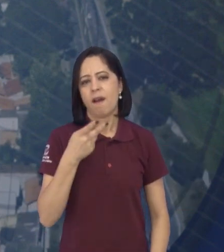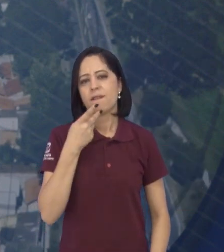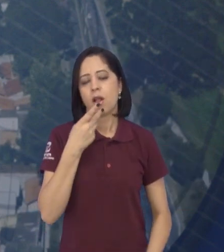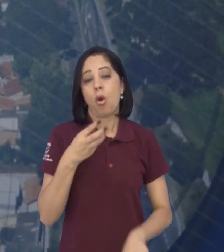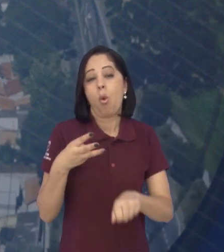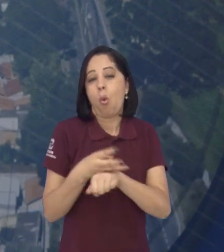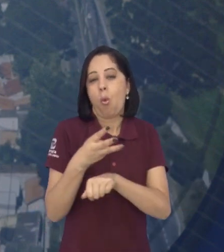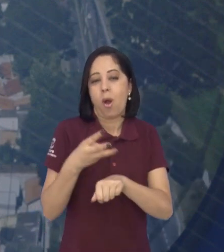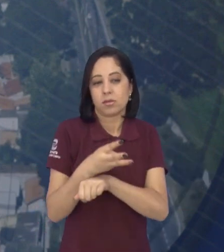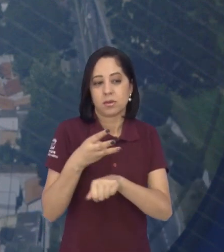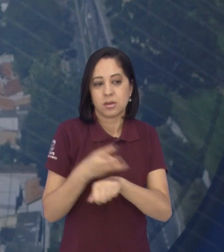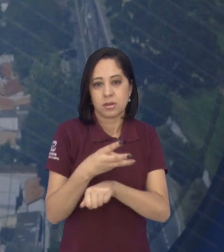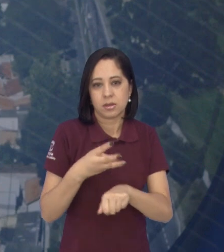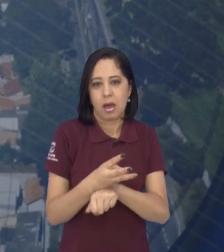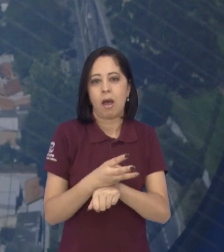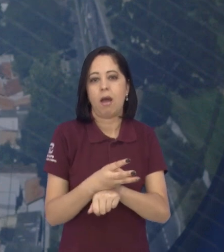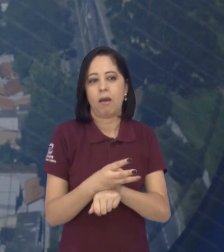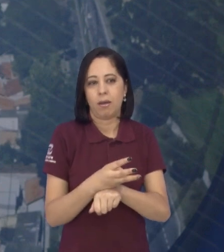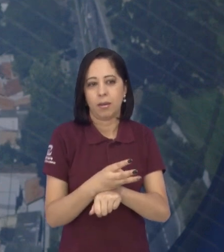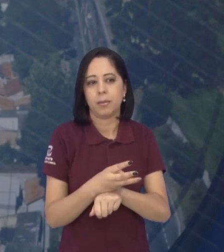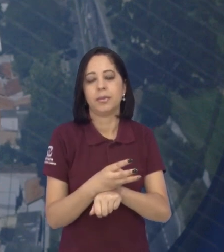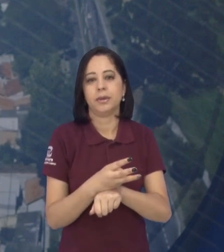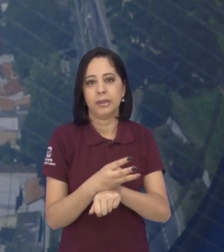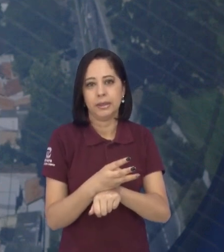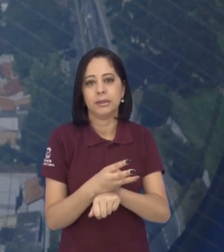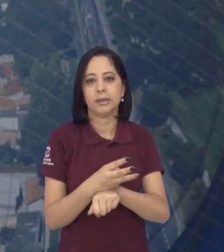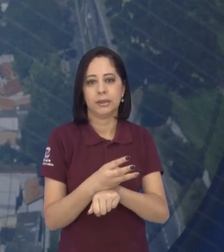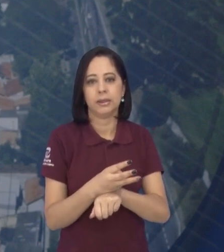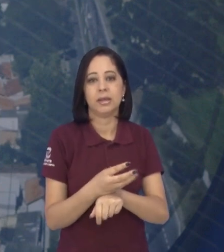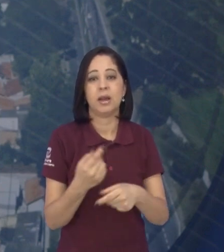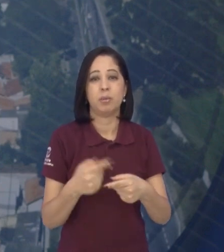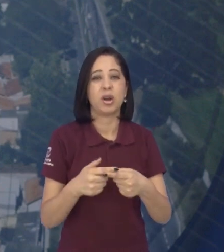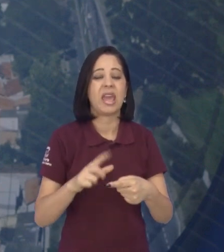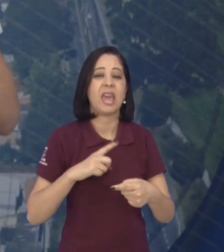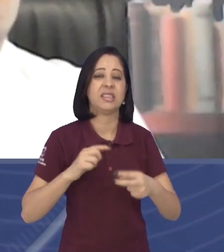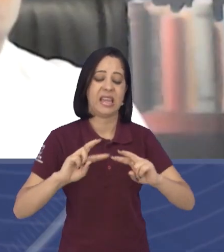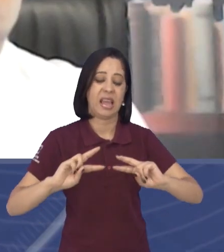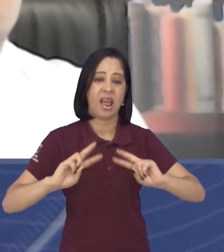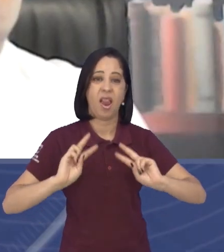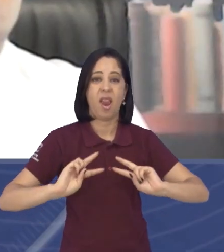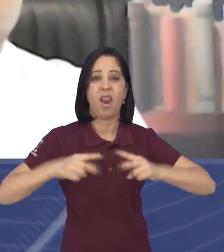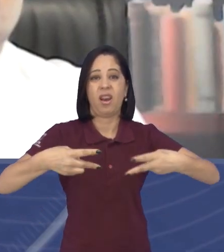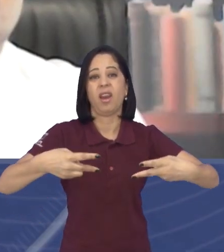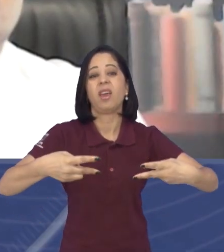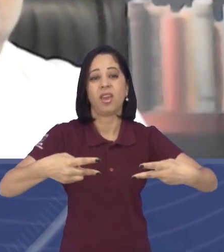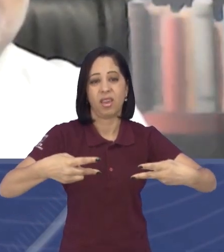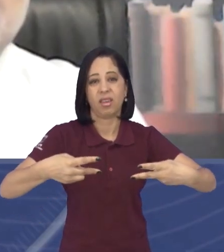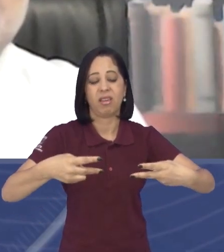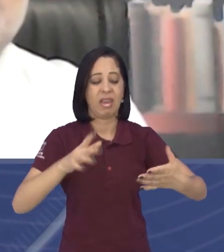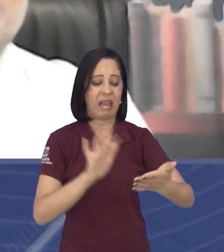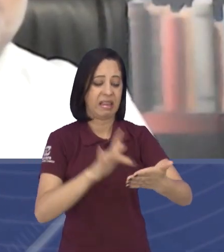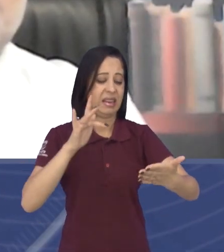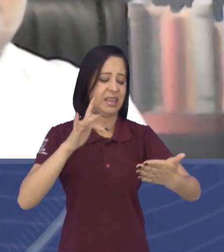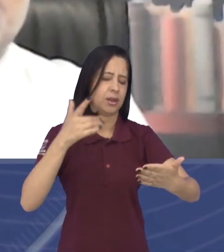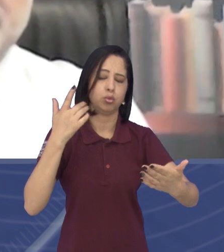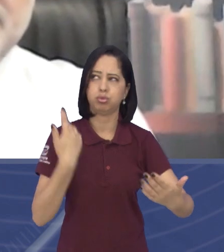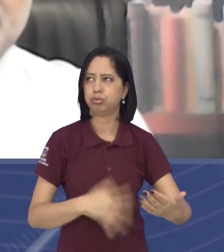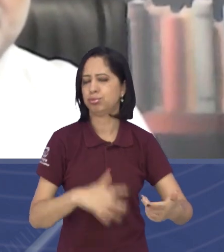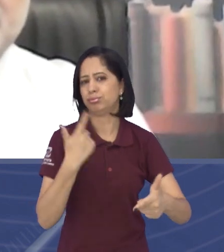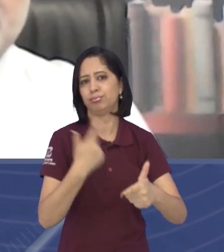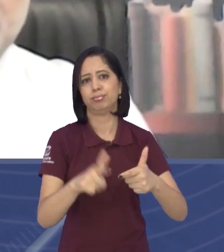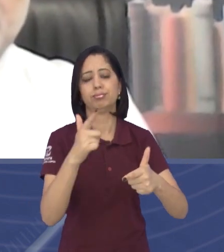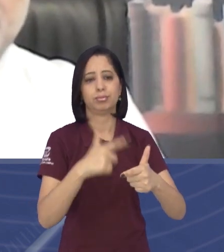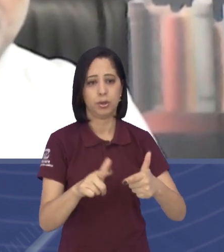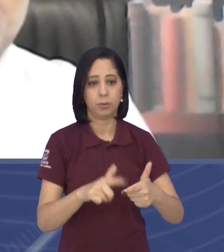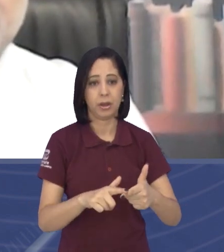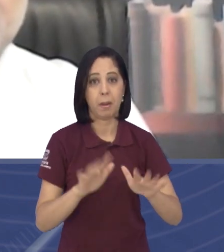muitas pessoas acabam caindo, chegam links, você acaba clicando, dá problema. Uma dica também